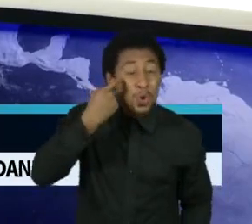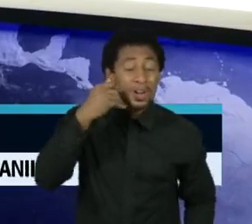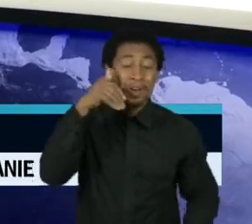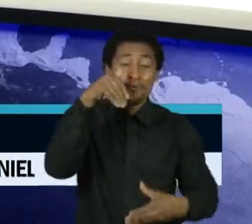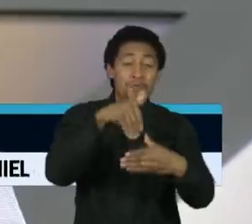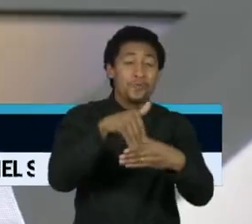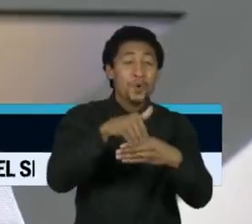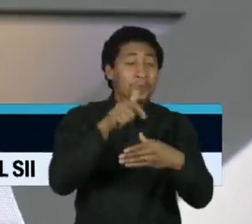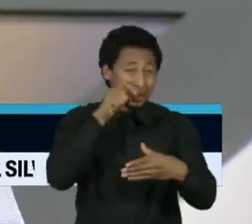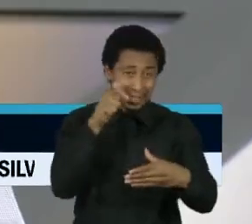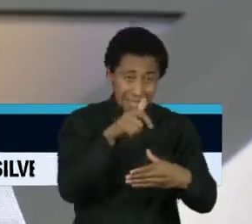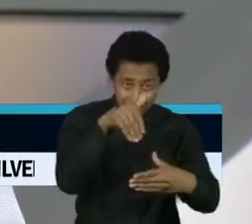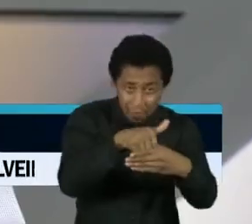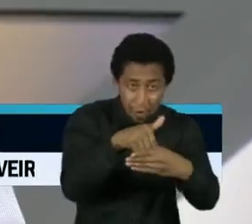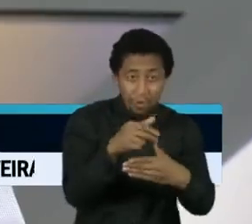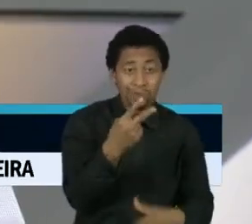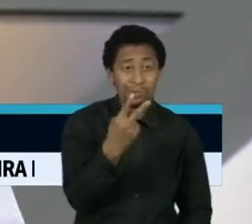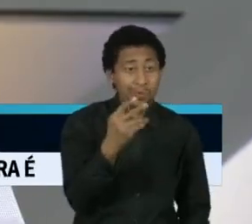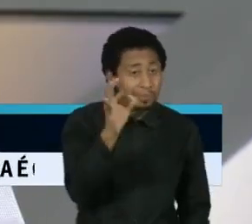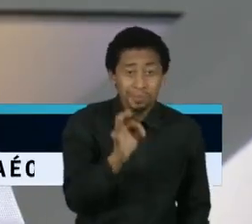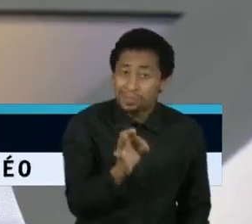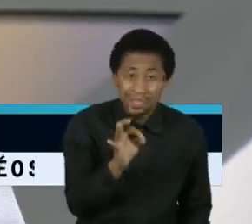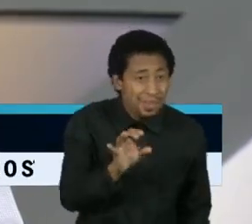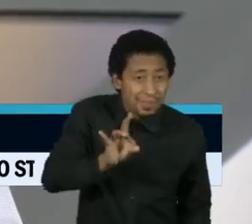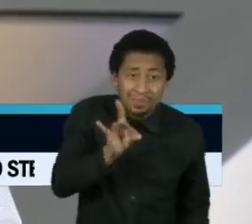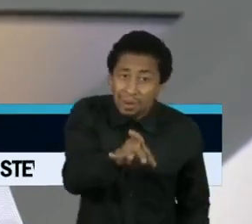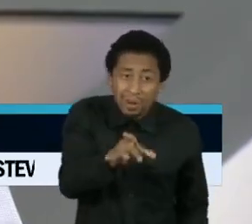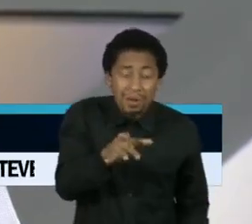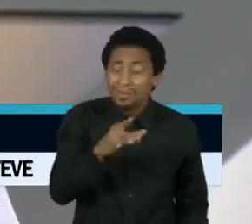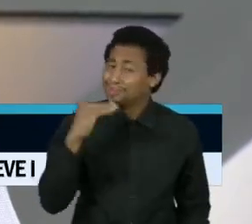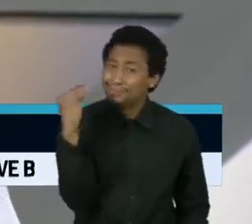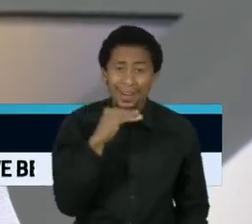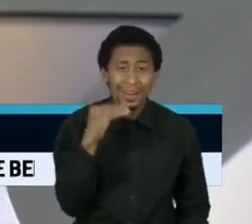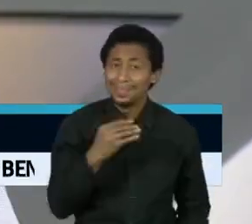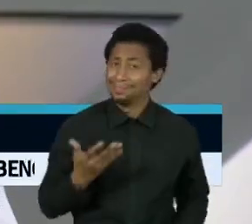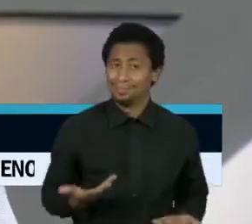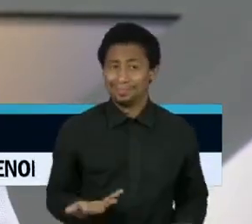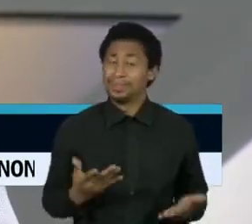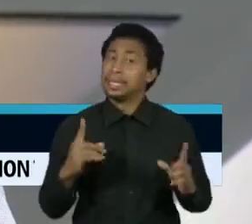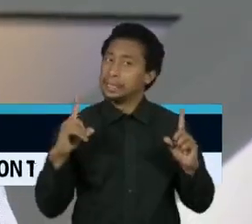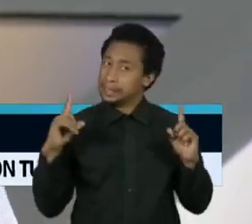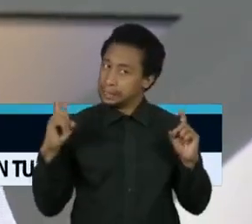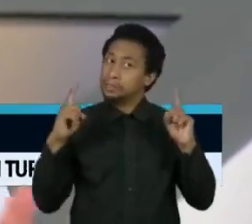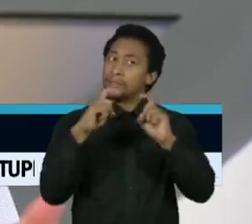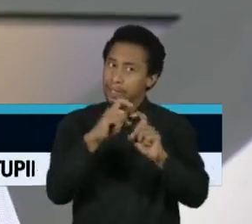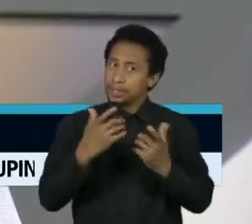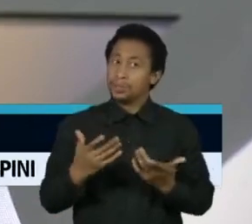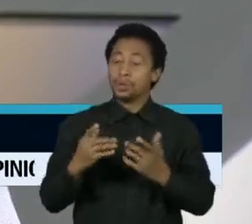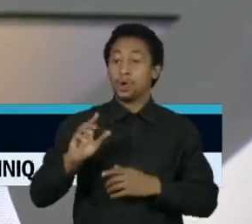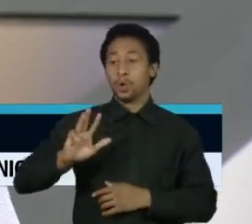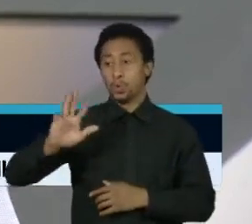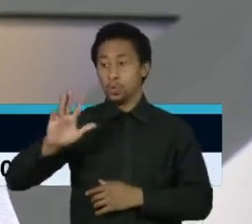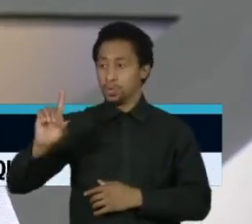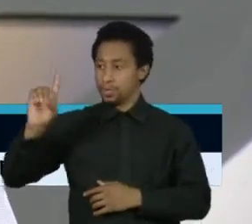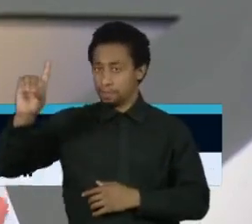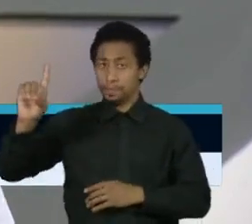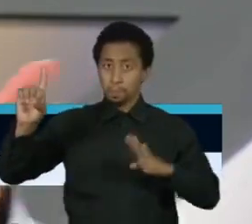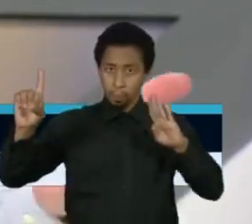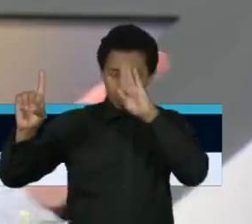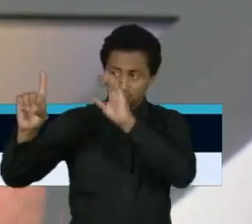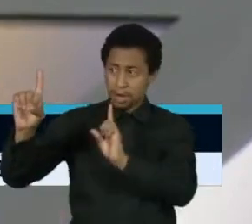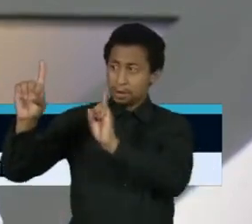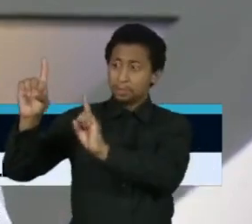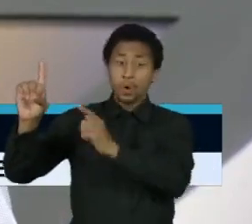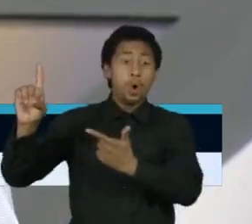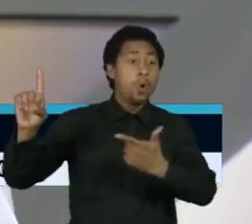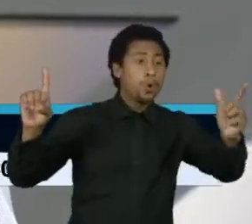disso. Então, quer dizer, está cada vez mais difícil, ao meu ver, ter um terceiro nome,